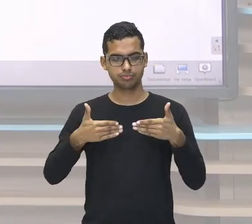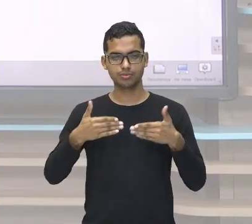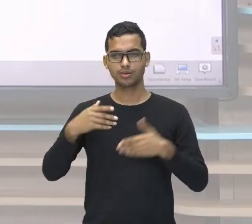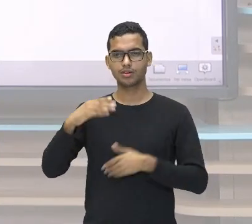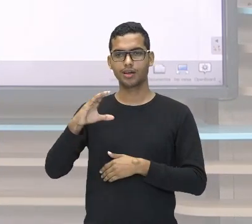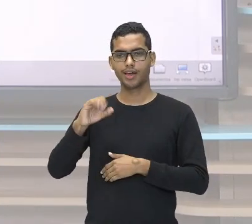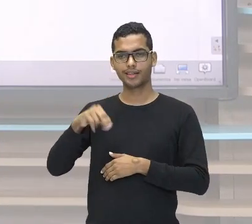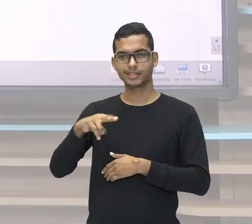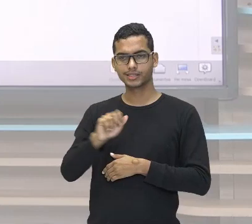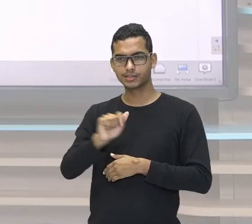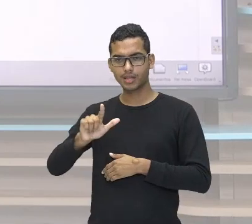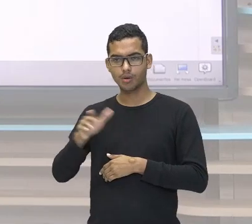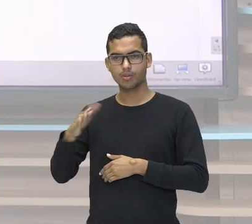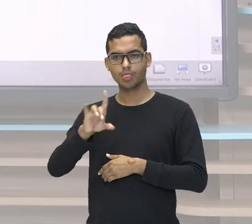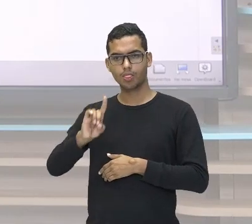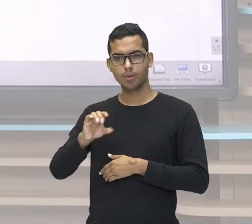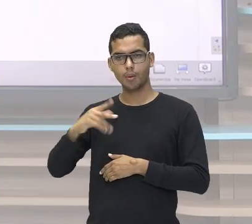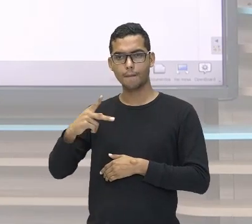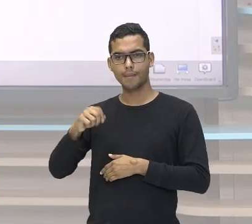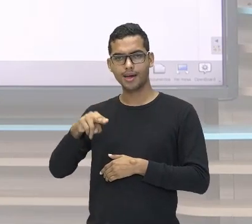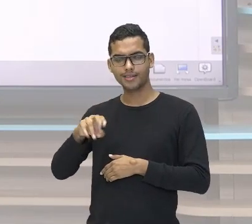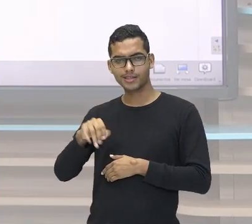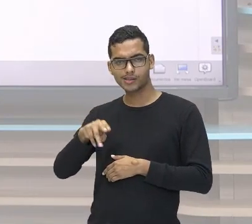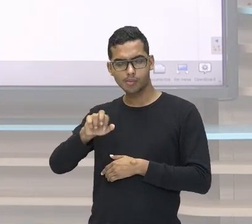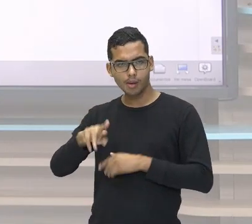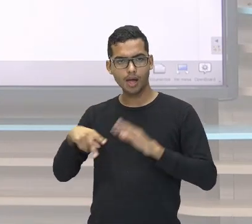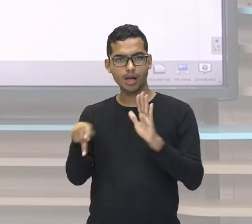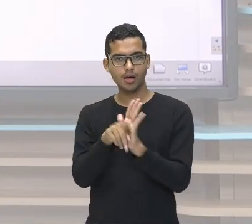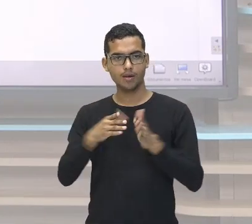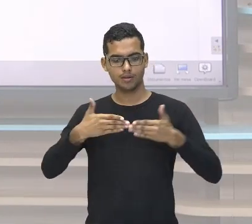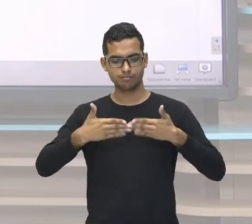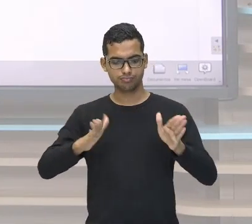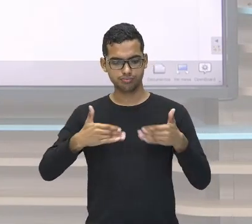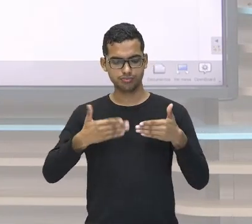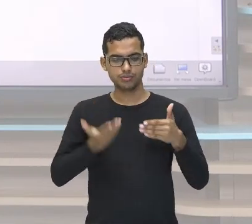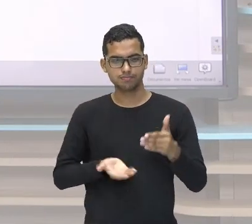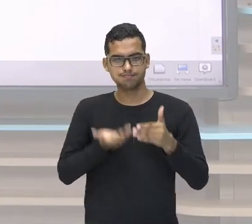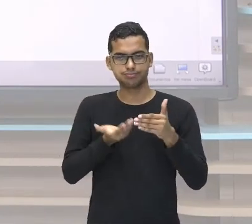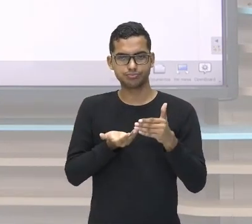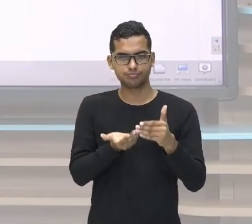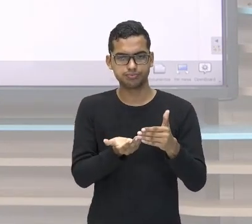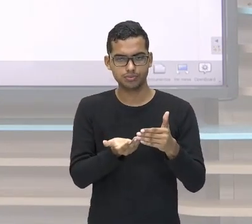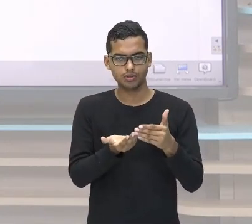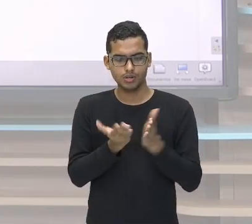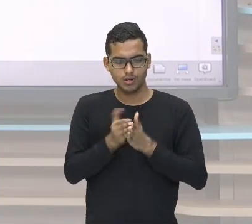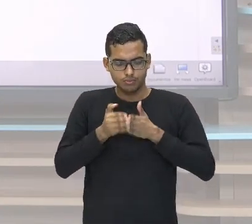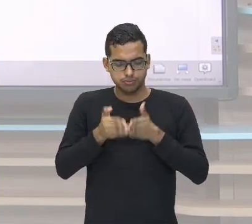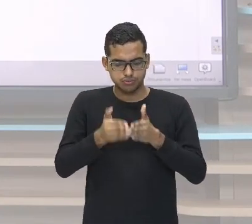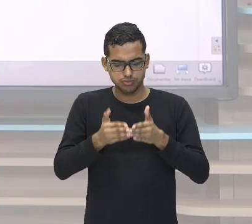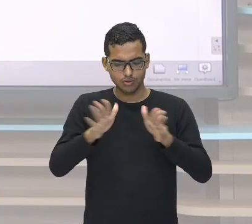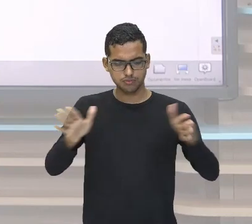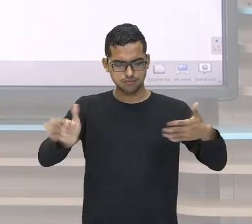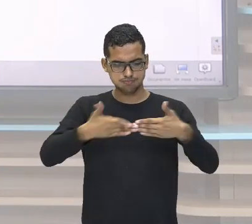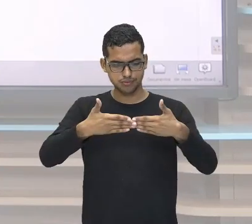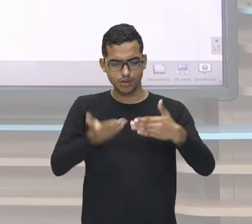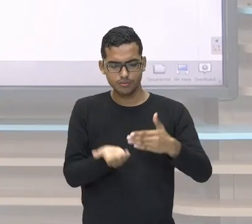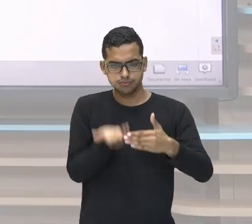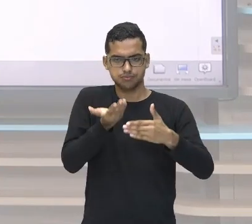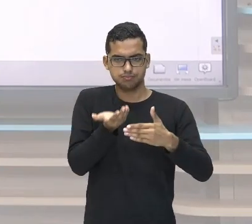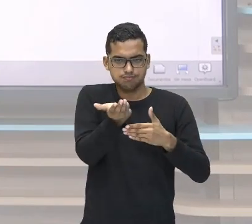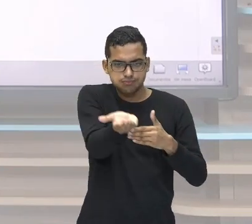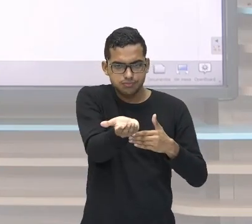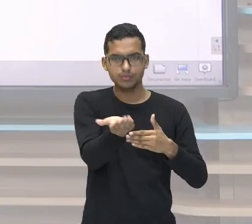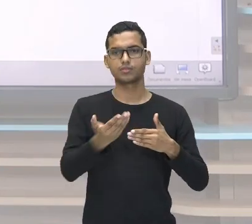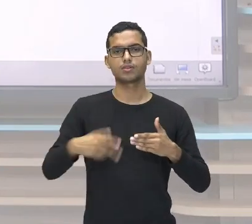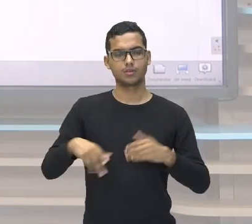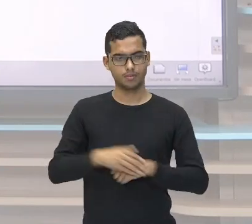o Oceano Atlântico, não é isso? Então, aqui no caso da APEC, não. O mar está aberto, o acesso